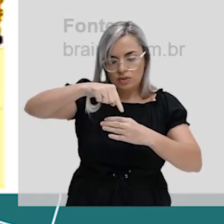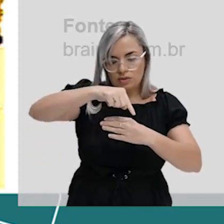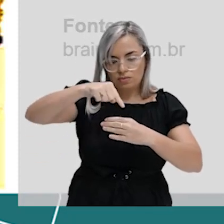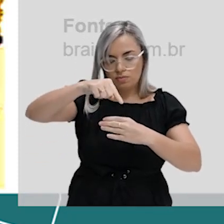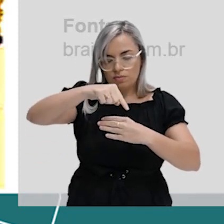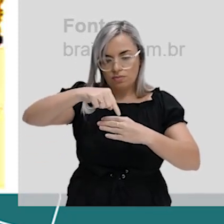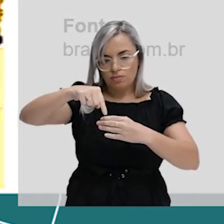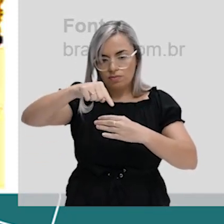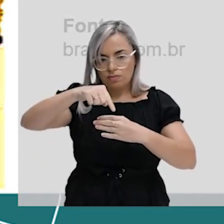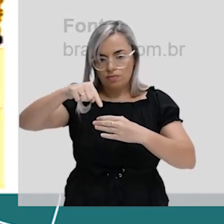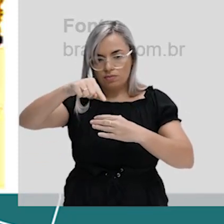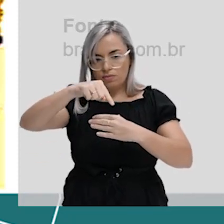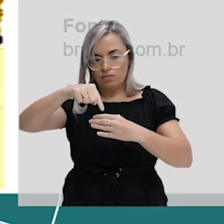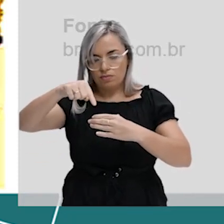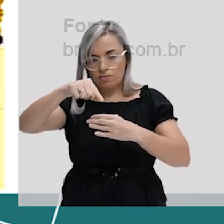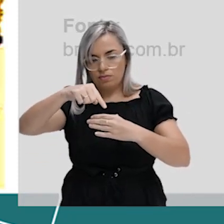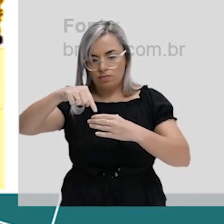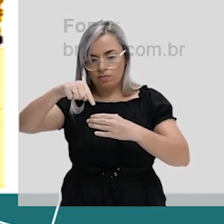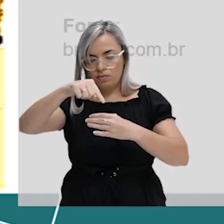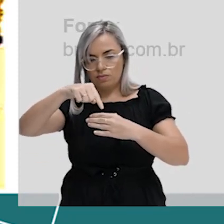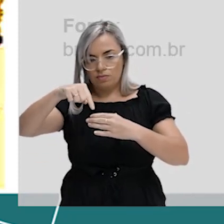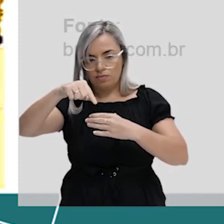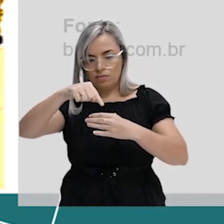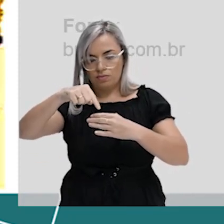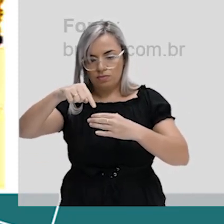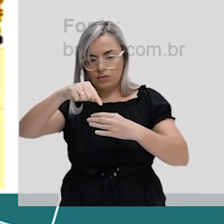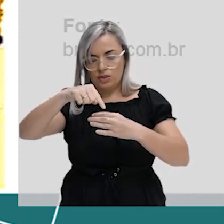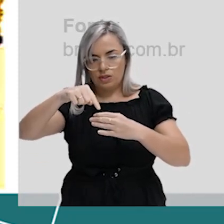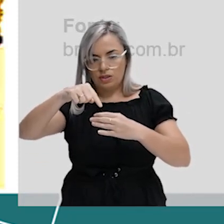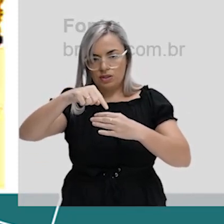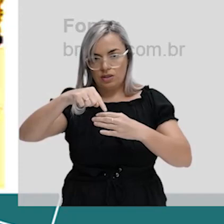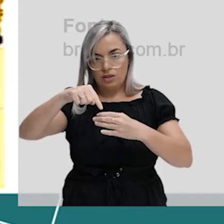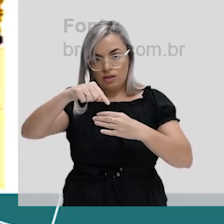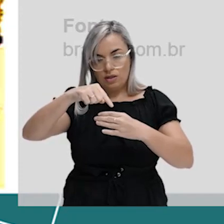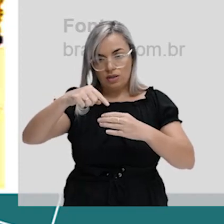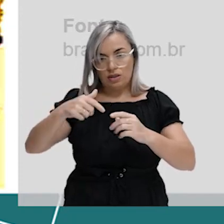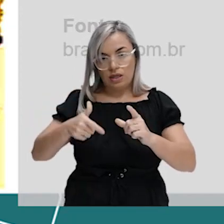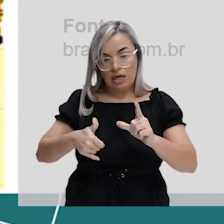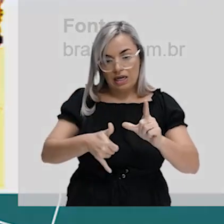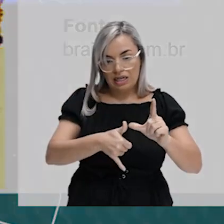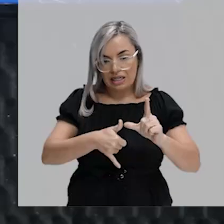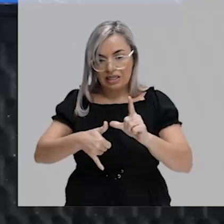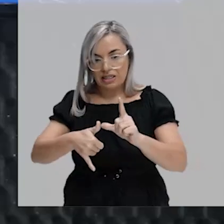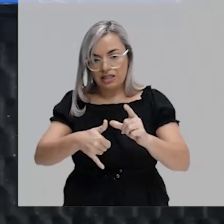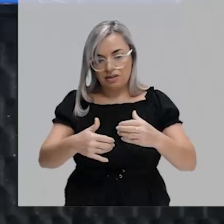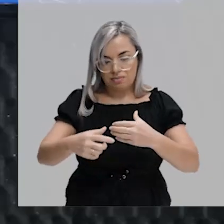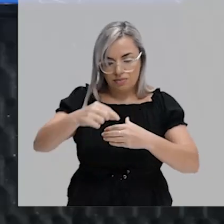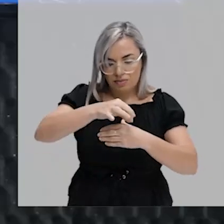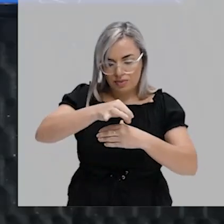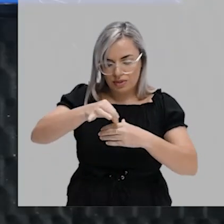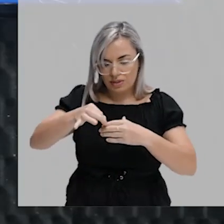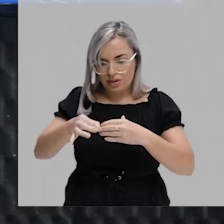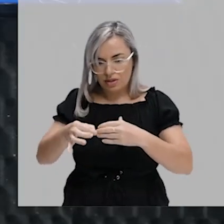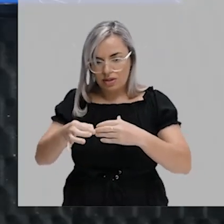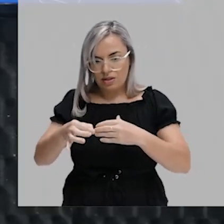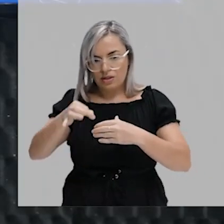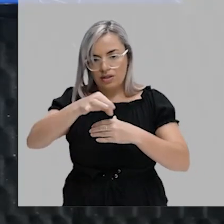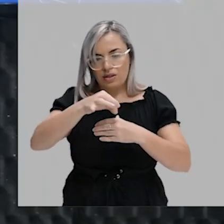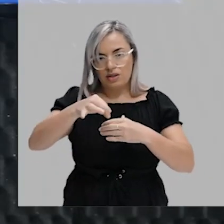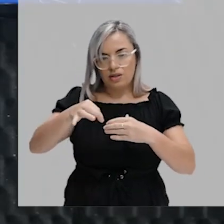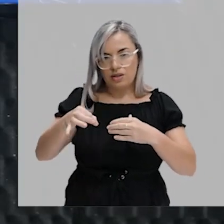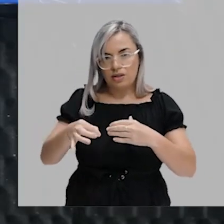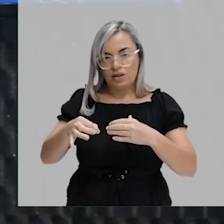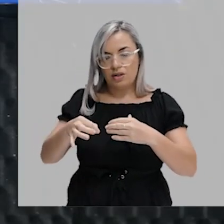atravessa diretamente a bicamada lipídica, a gente diz que aqui é difusão simples. Difusão